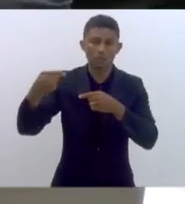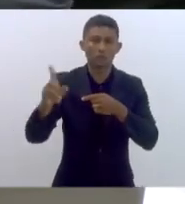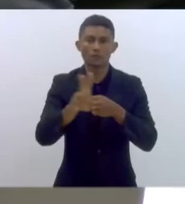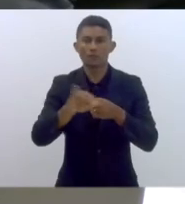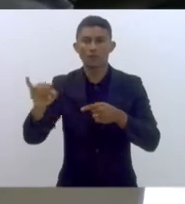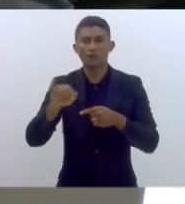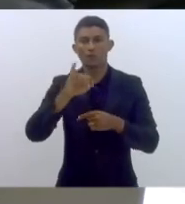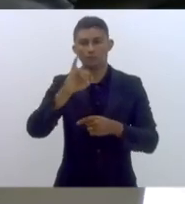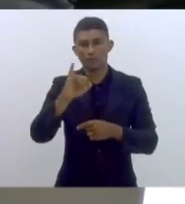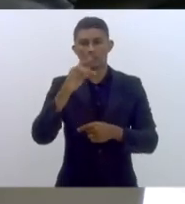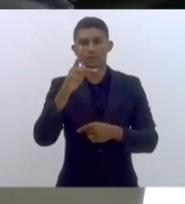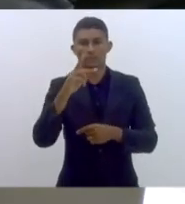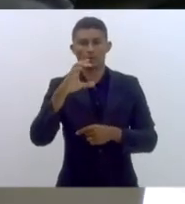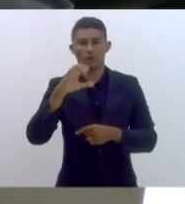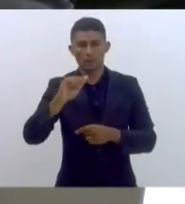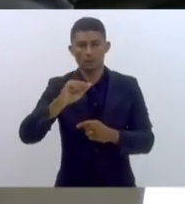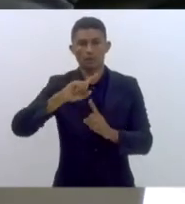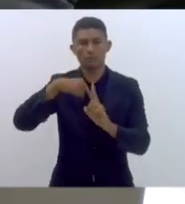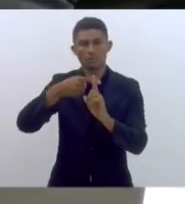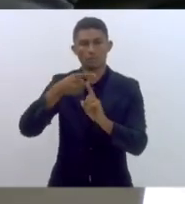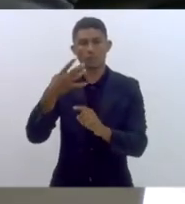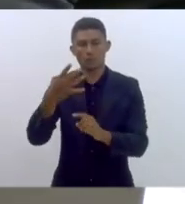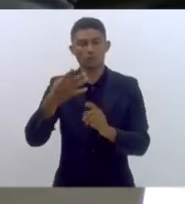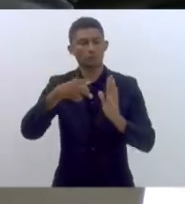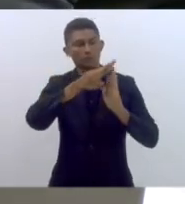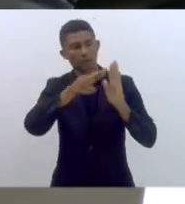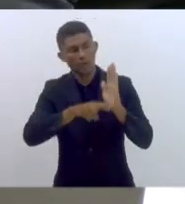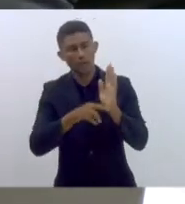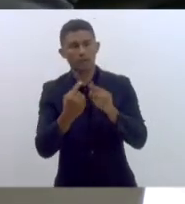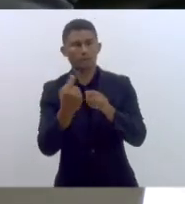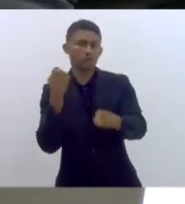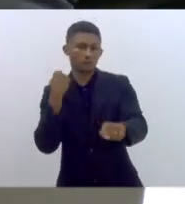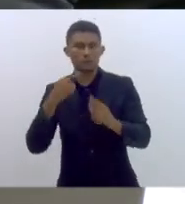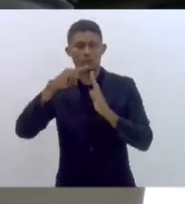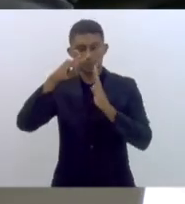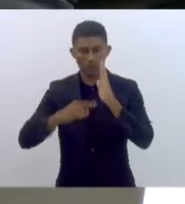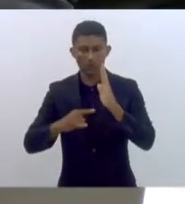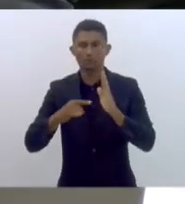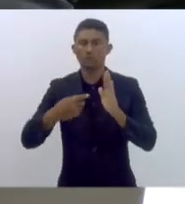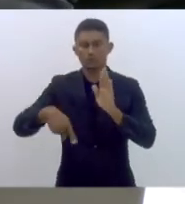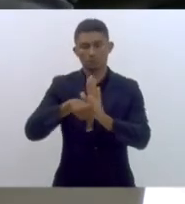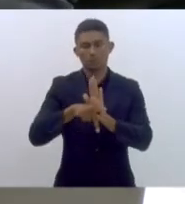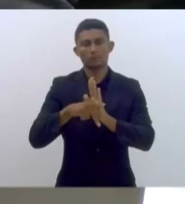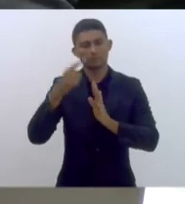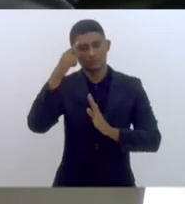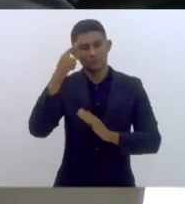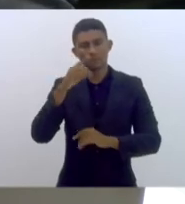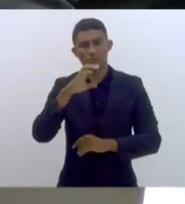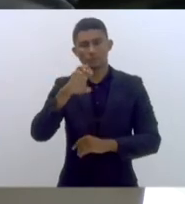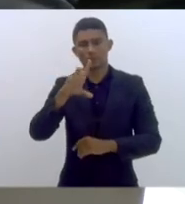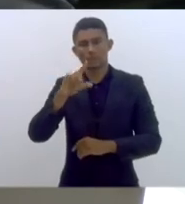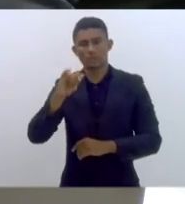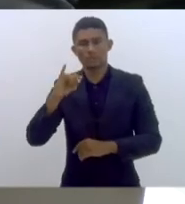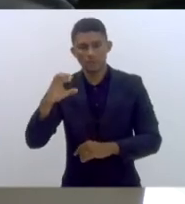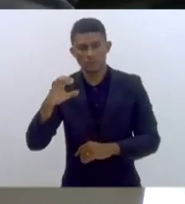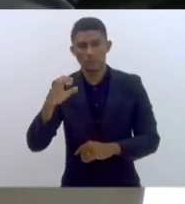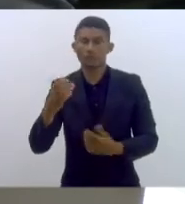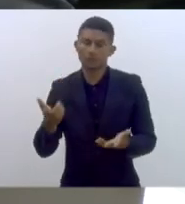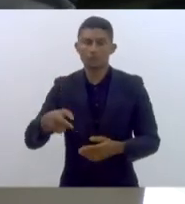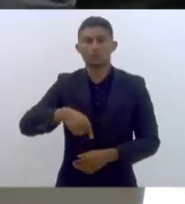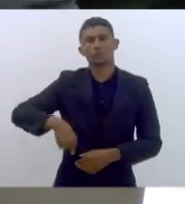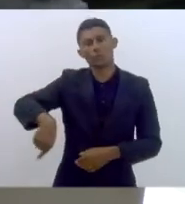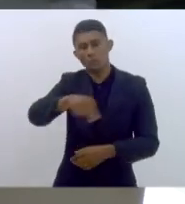Selic. Elas vão retroagir pela regra do contrato de conta-garantia, que é Selic. É, e aí nós fizemos